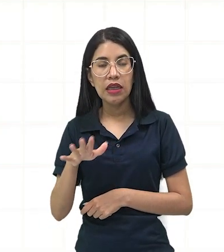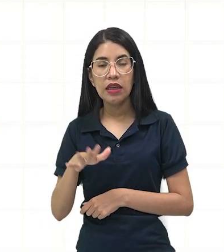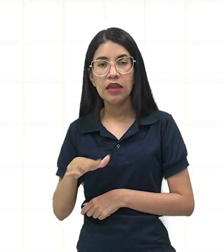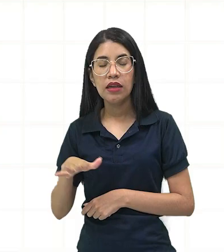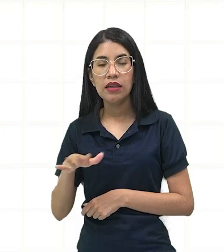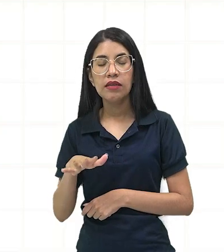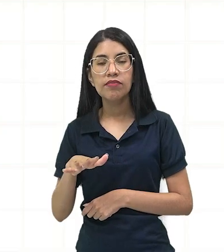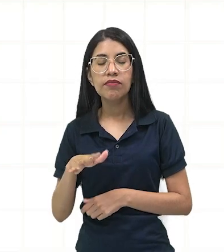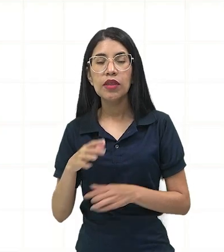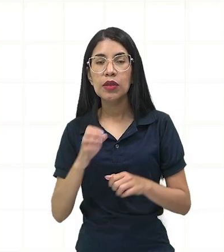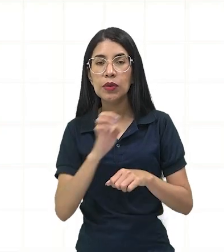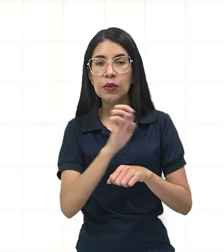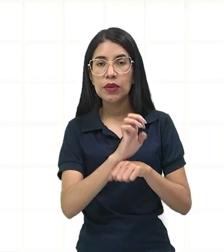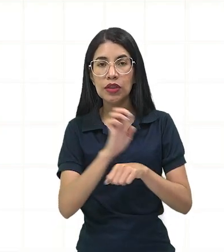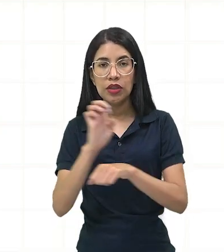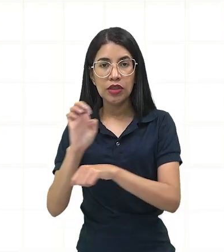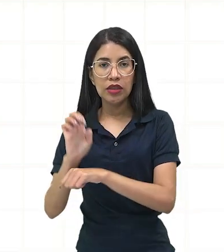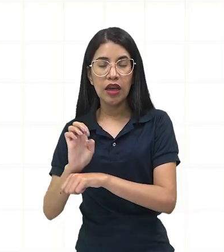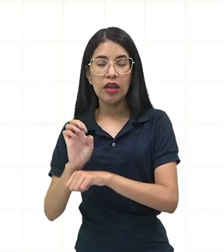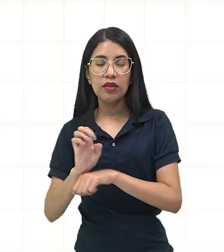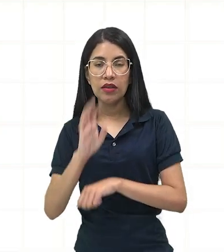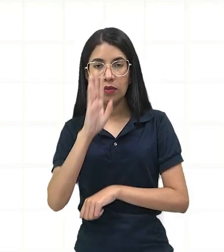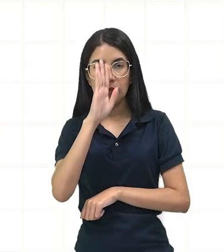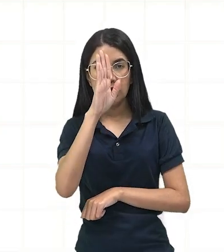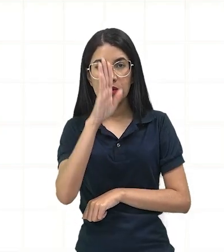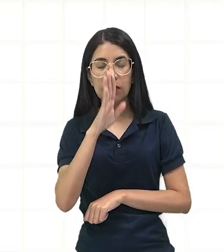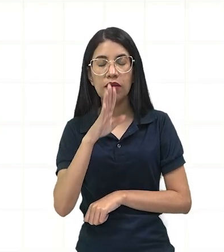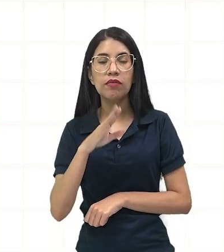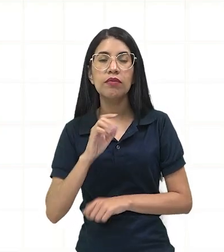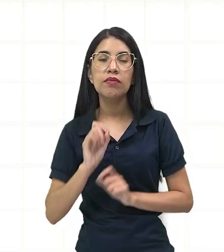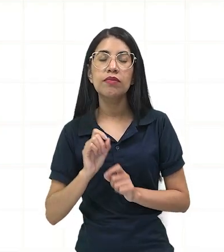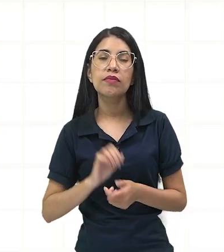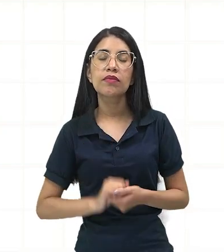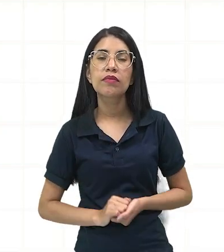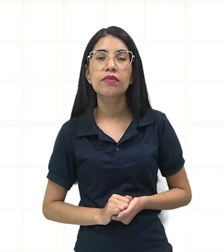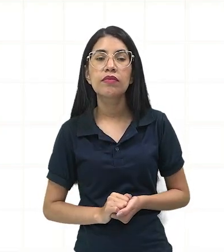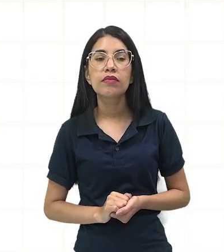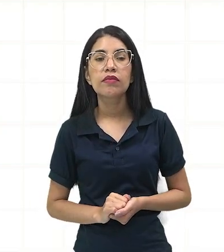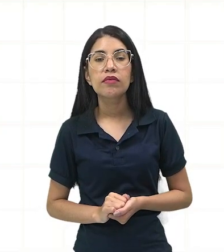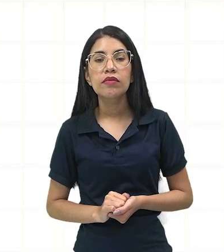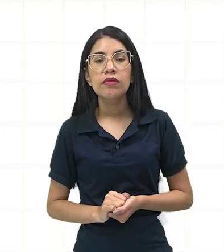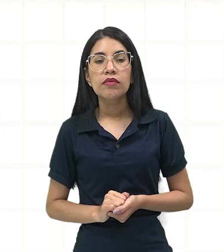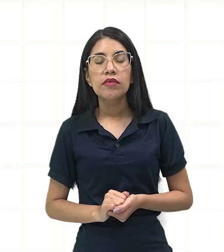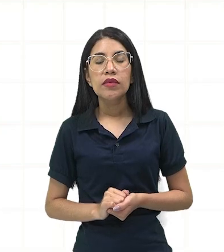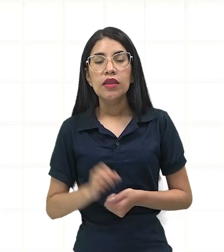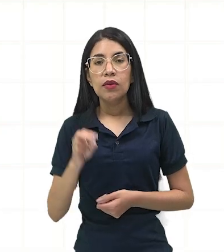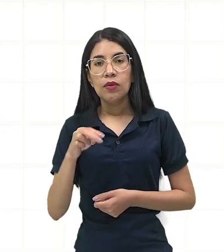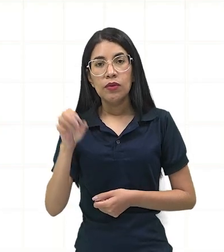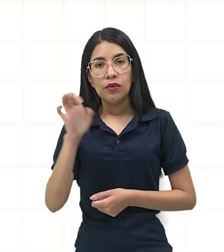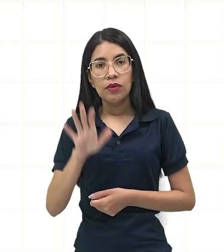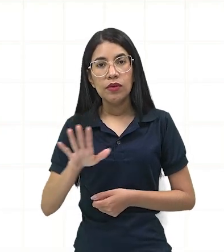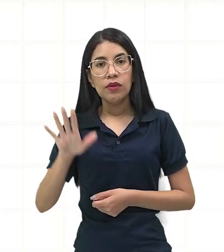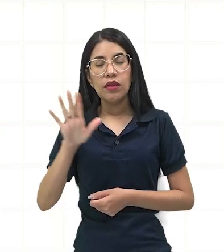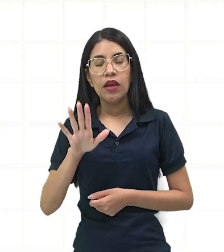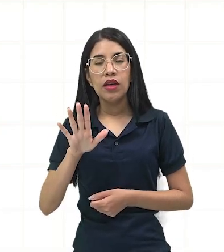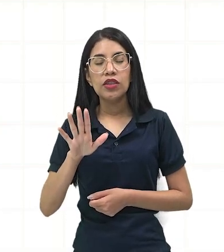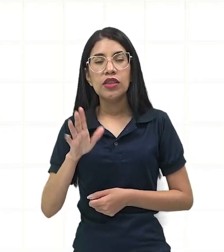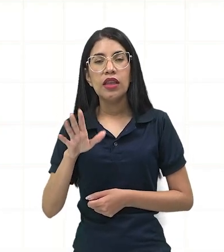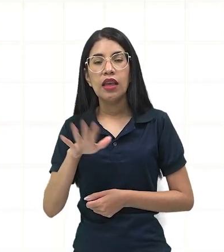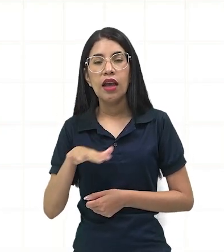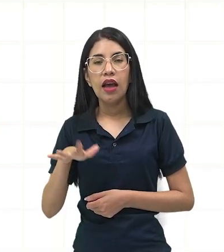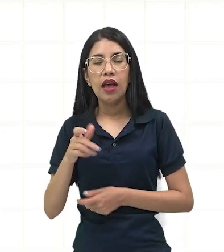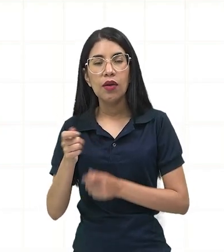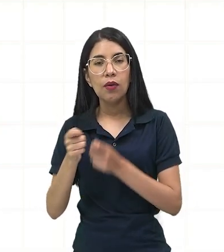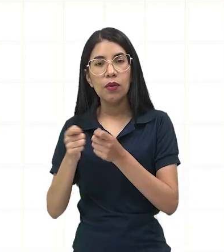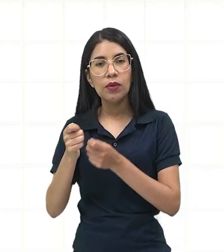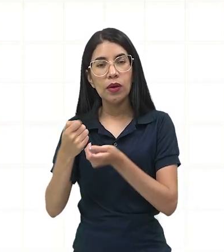dois estados que são o coração dos Estados Unidos. Então, a gente vai colocar que o Nordeste é a região financeira dos